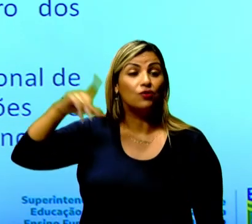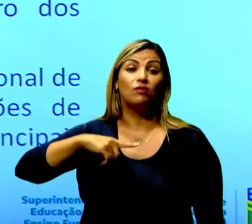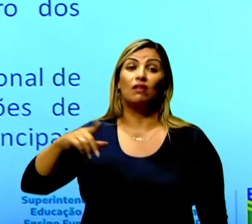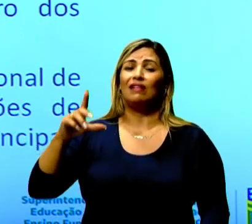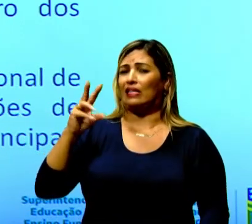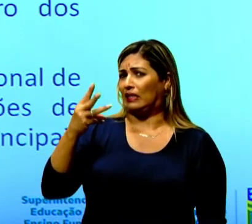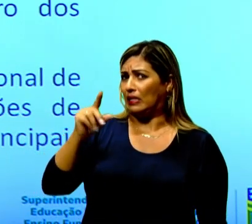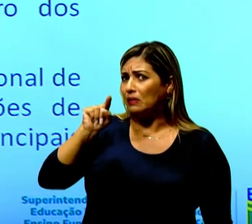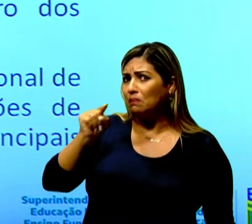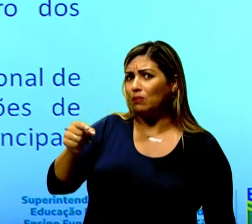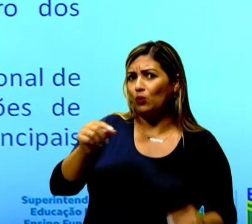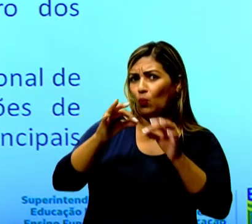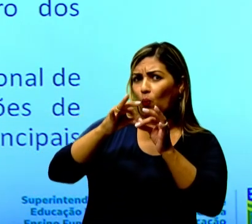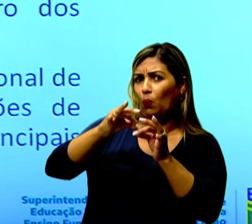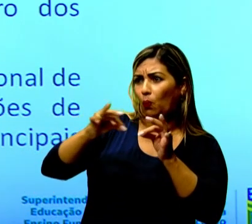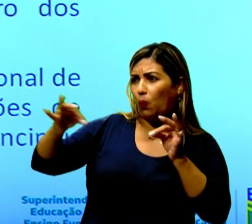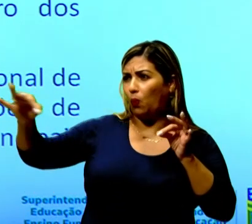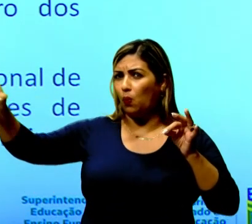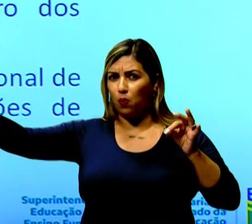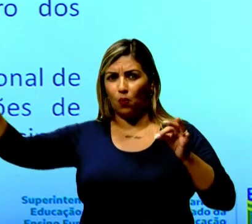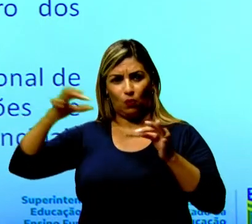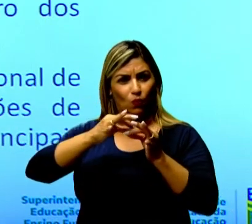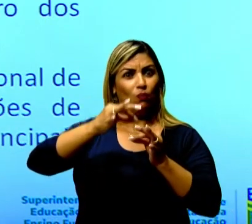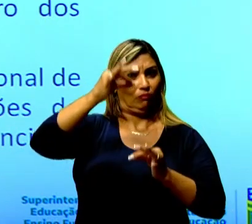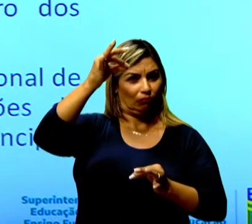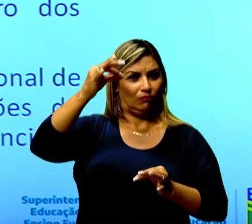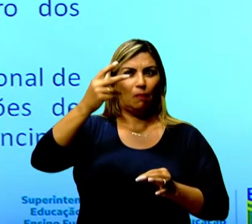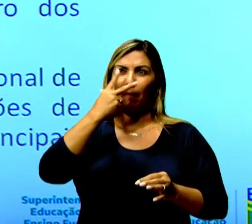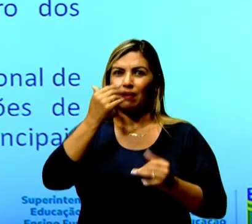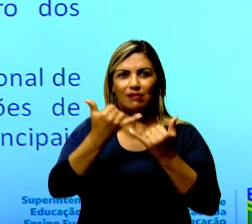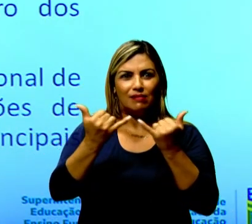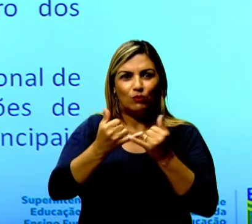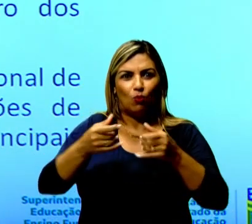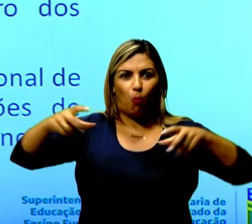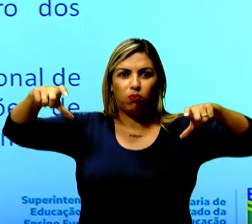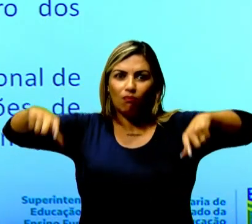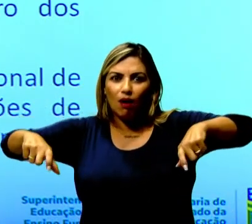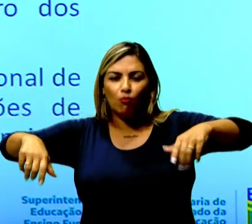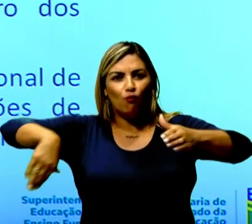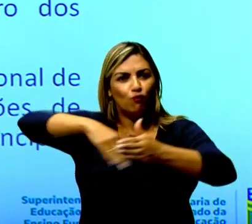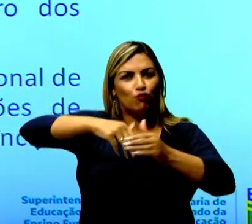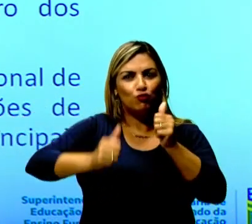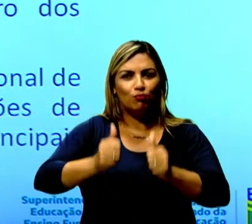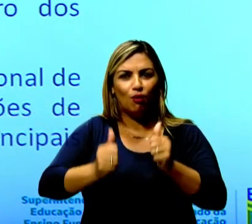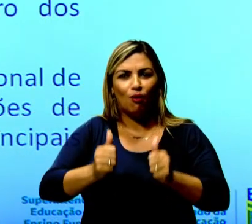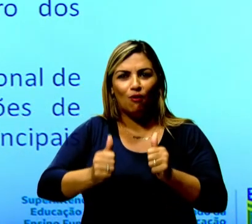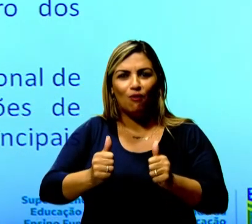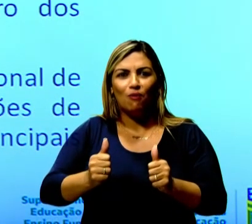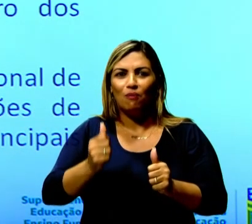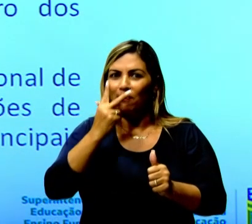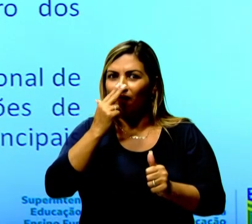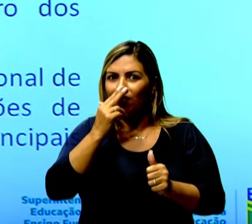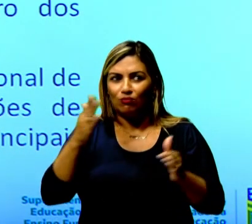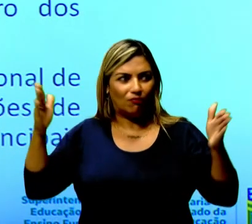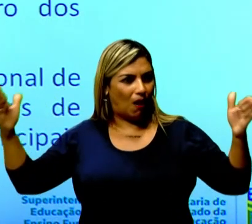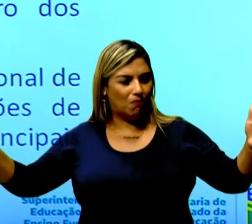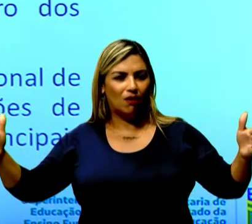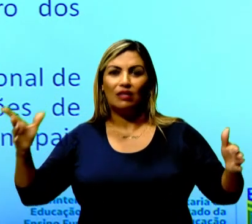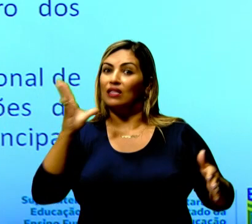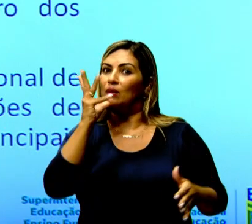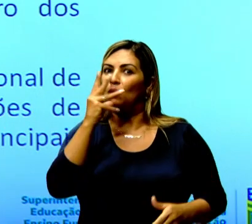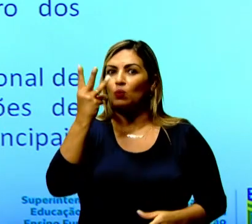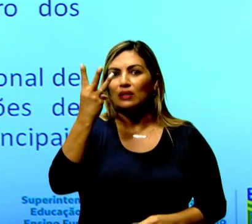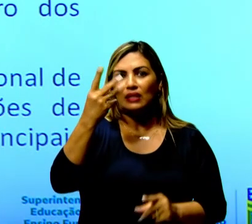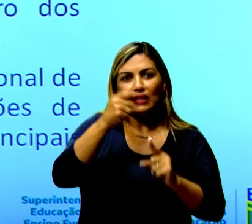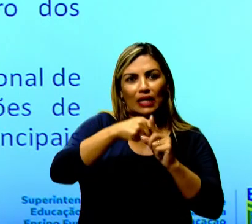tem 3 mil metros quadrados de área equivale a um campo de futebol levou demorou três meses para ser montado